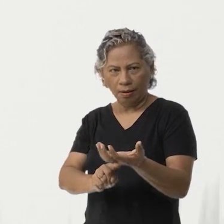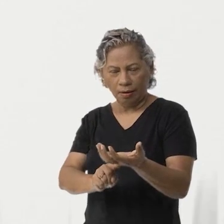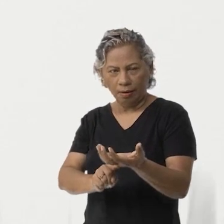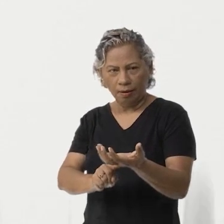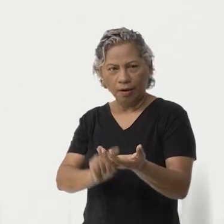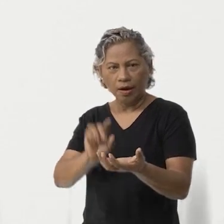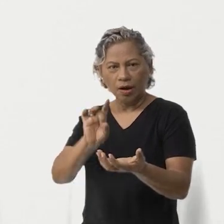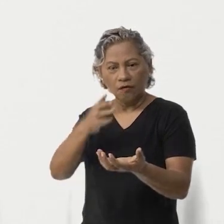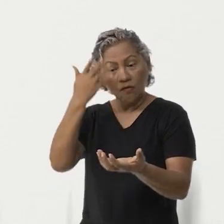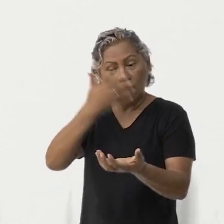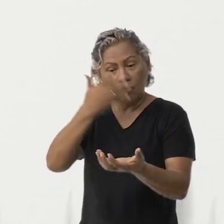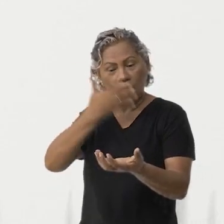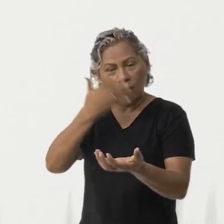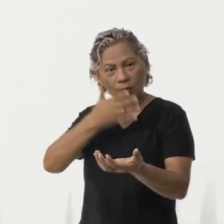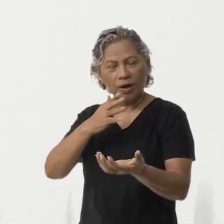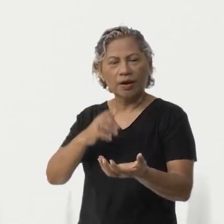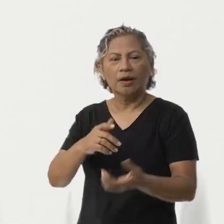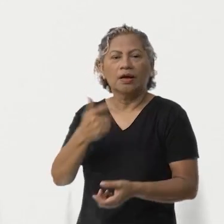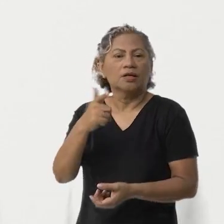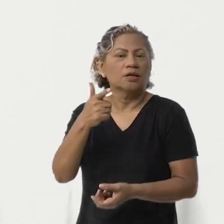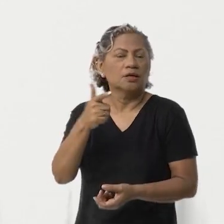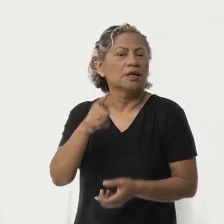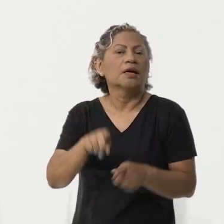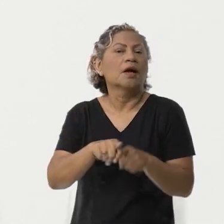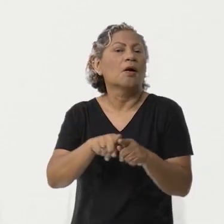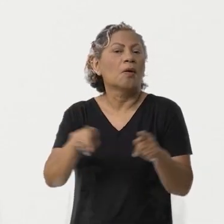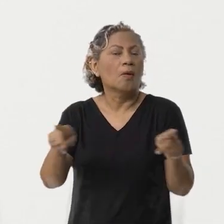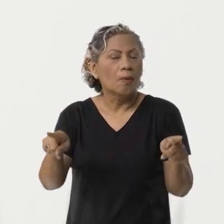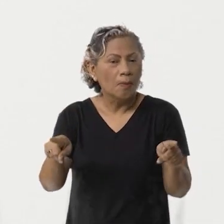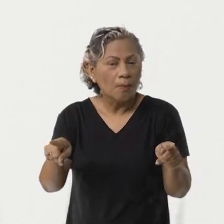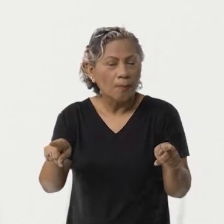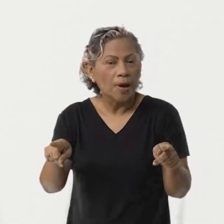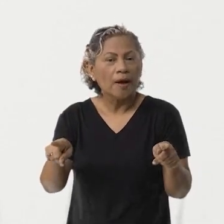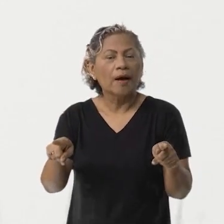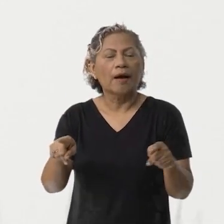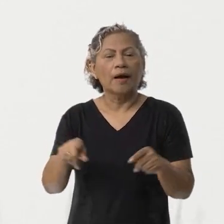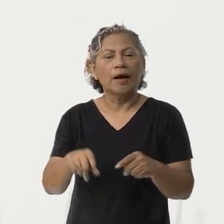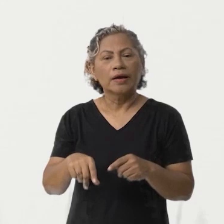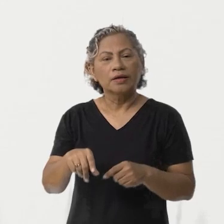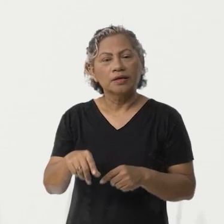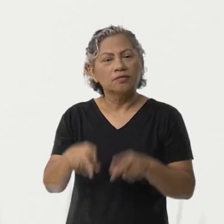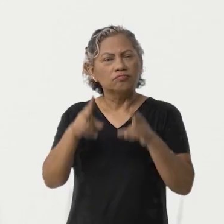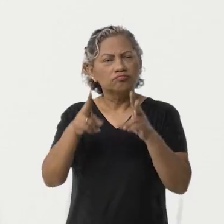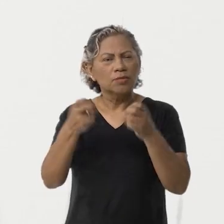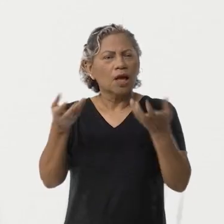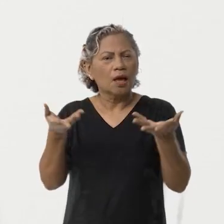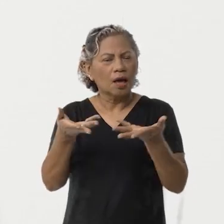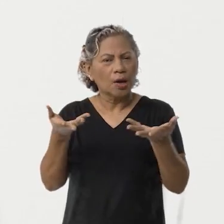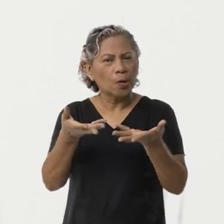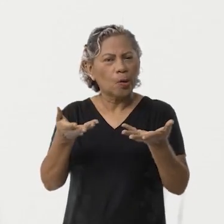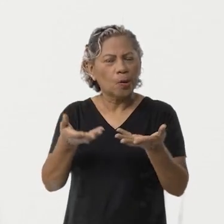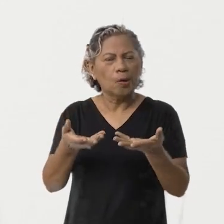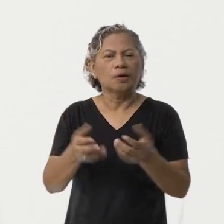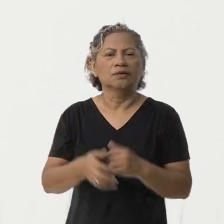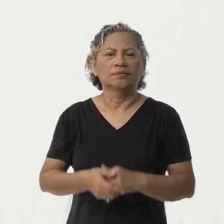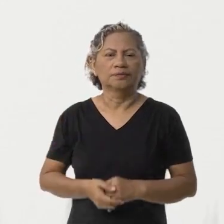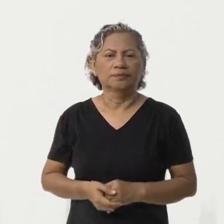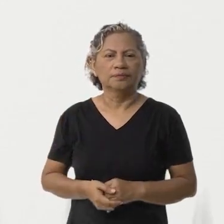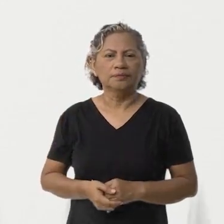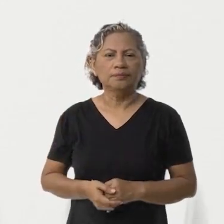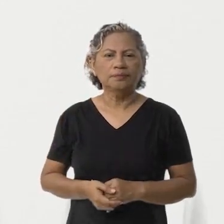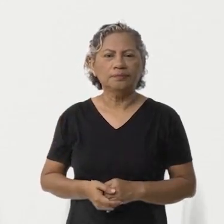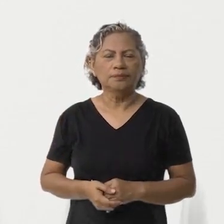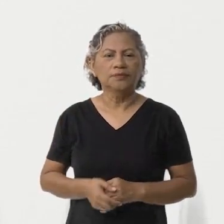imaginária. Não existe fisicamente a linha do meridiano de Greenwich, assim como não existe a linha do Equador. É